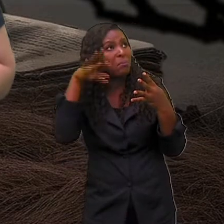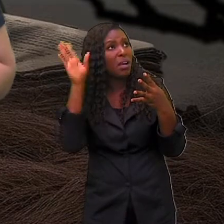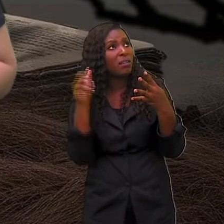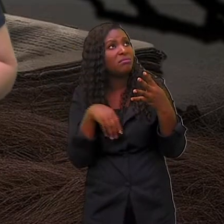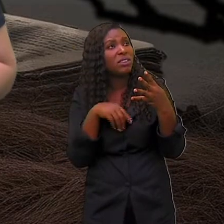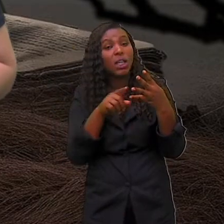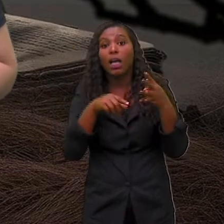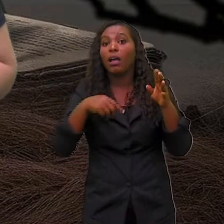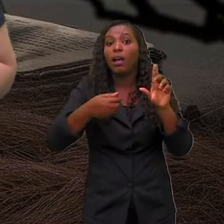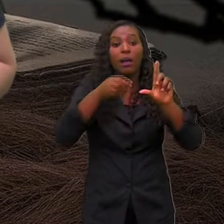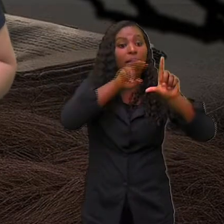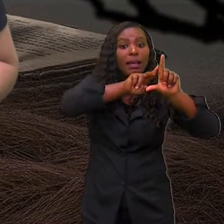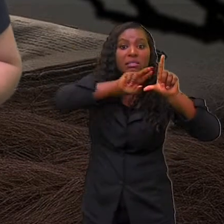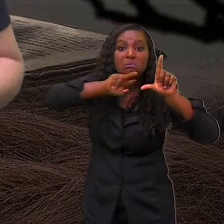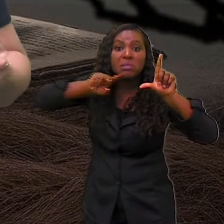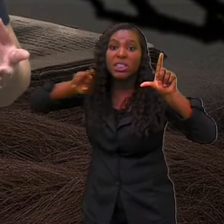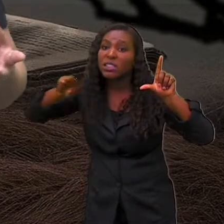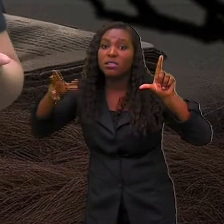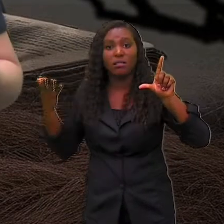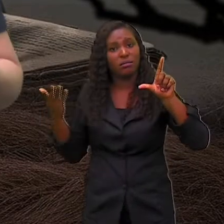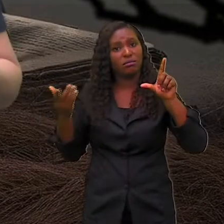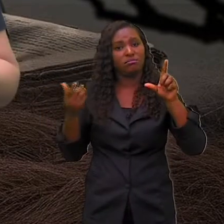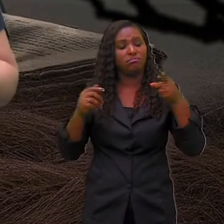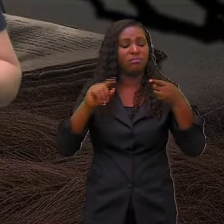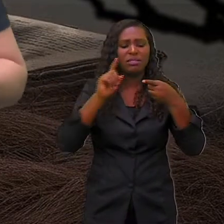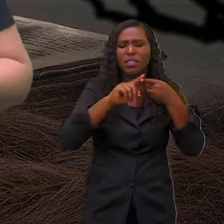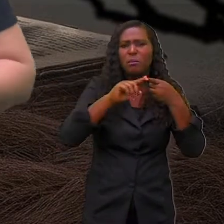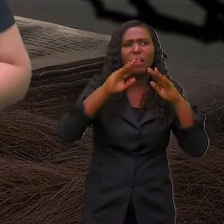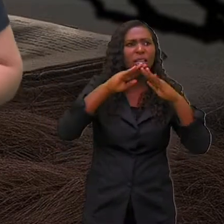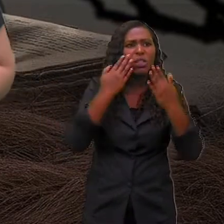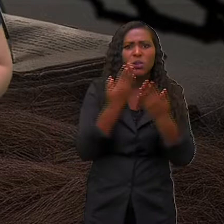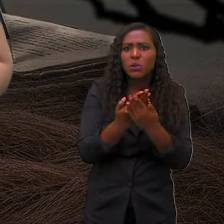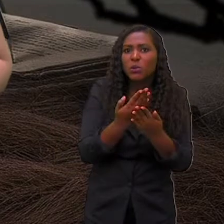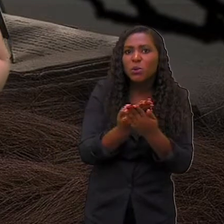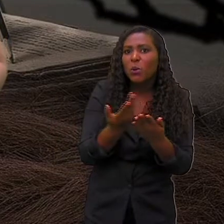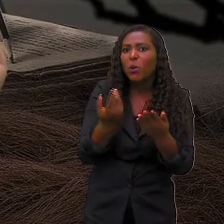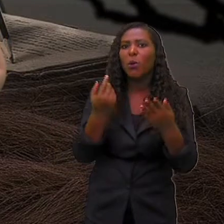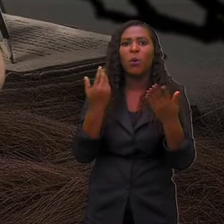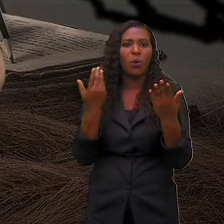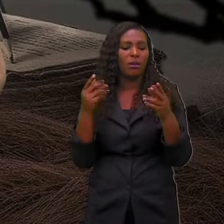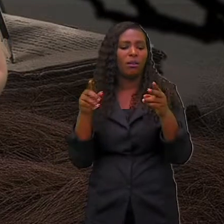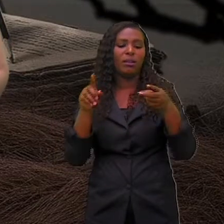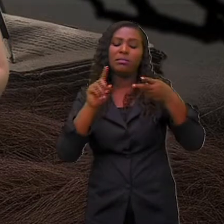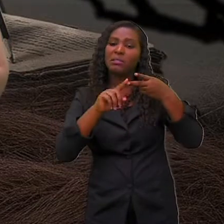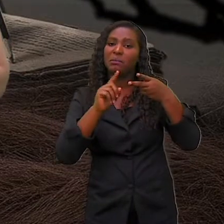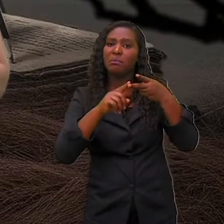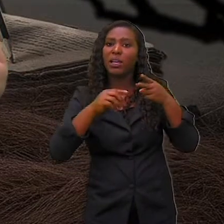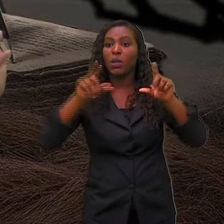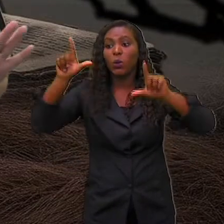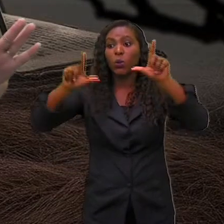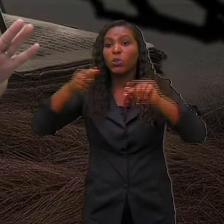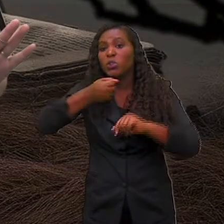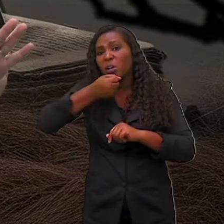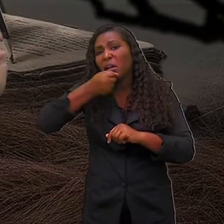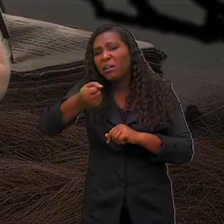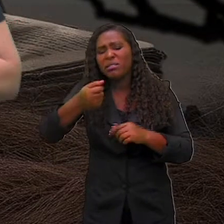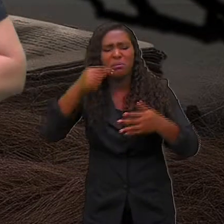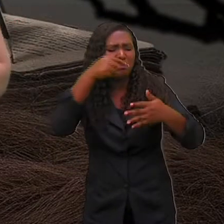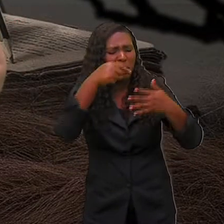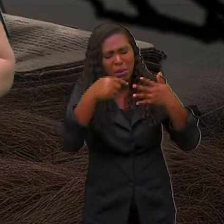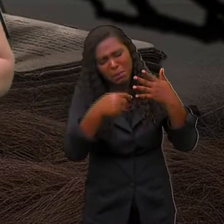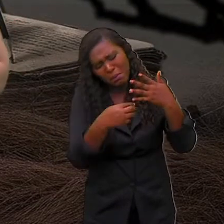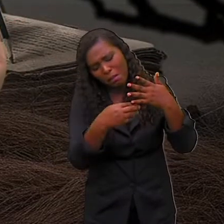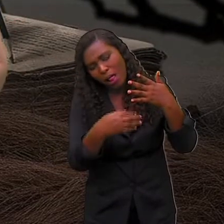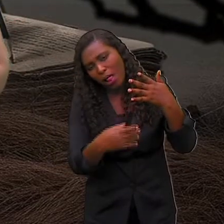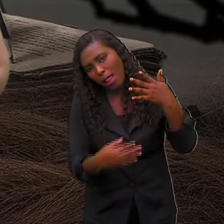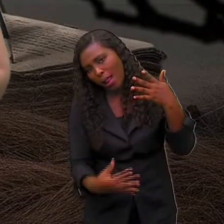midiático, escolar, não podia deixar de falar esse, né? E o jornalístico. E por aí vai, pessoal, são